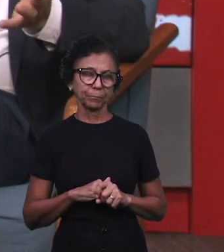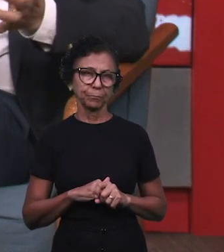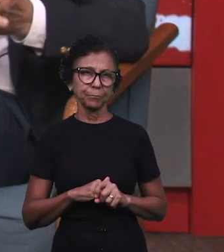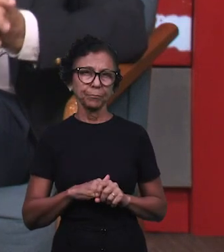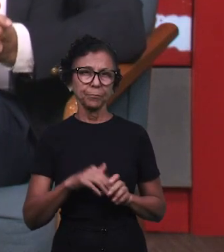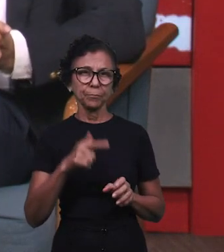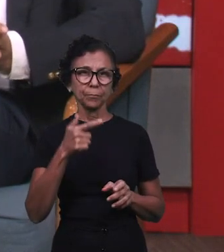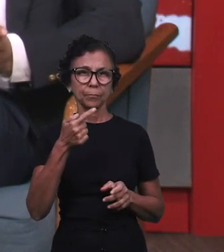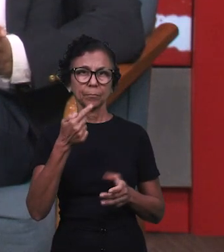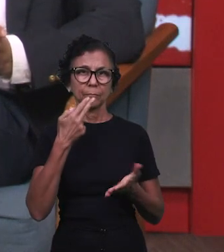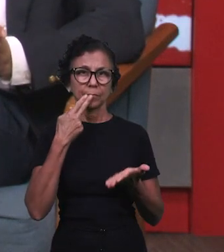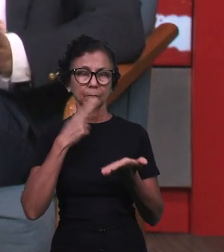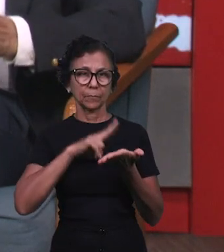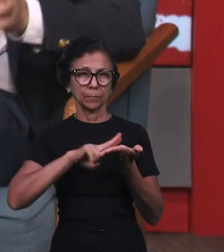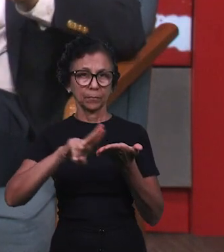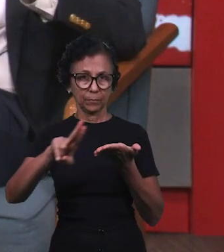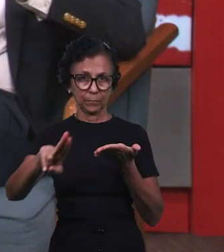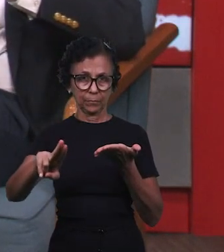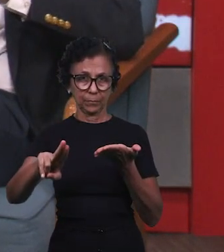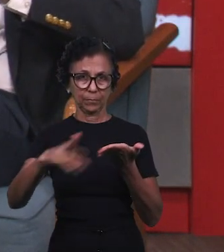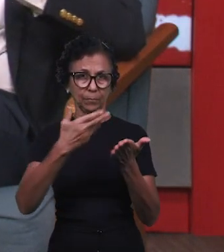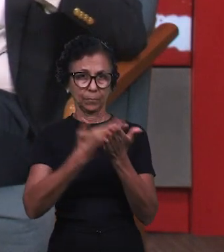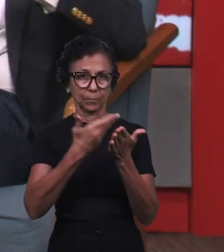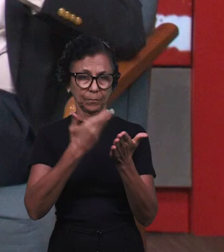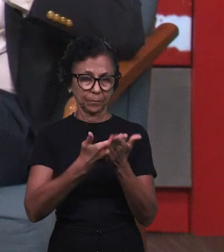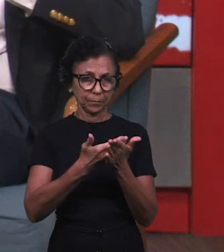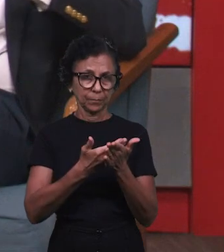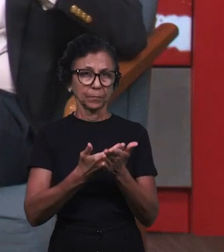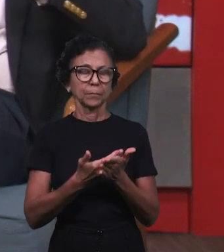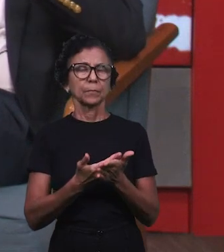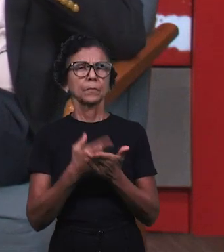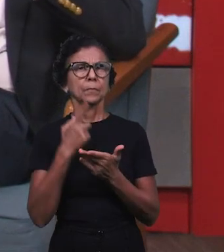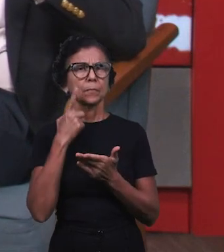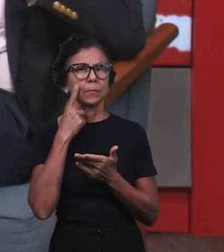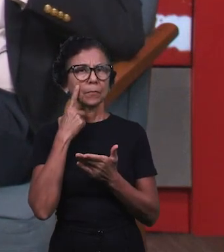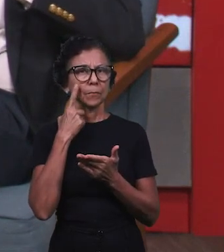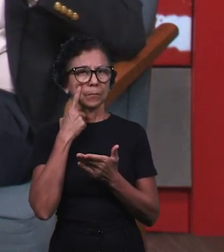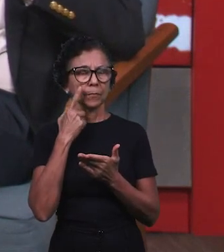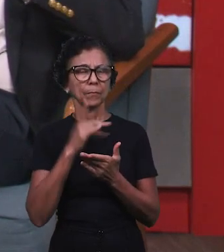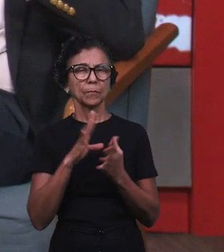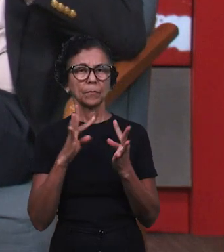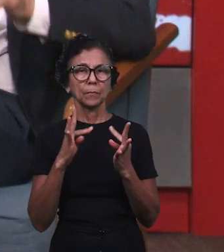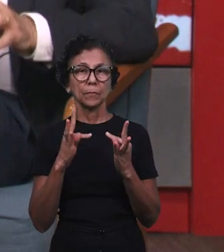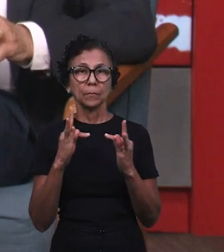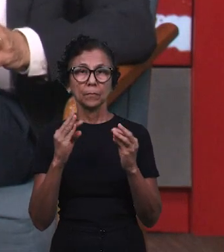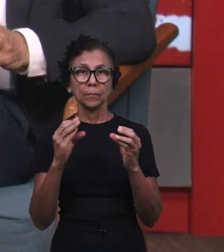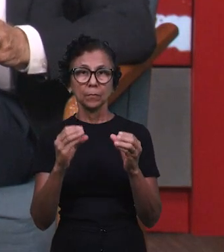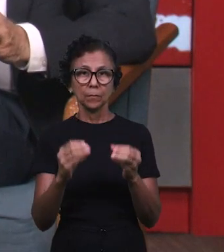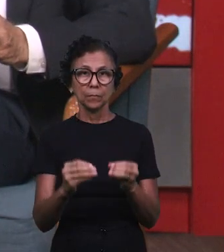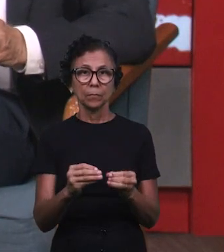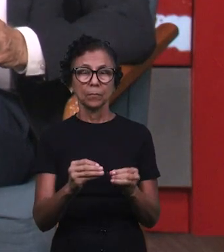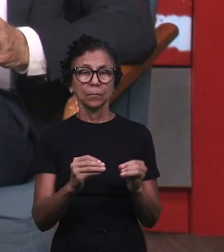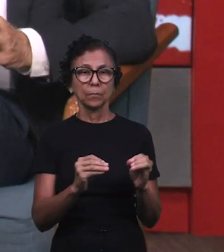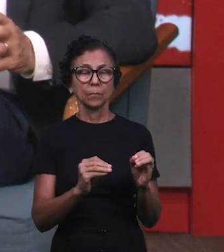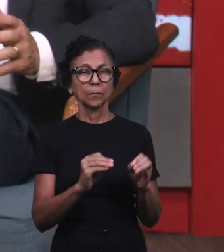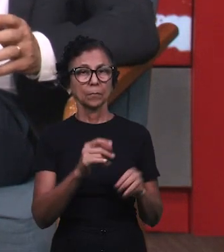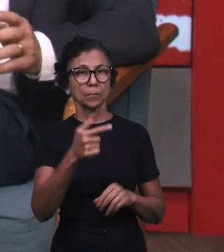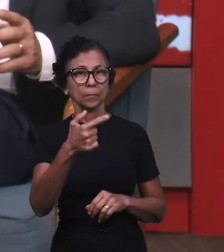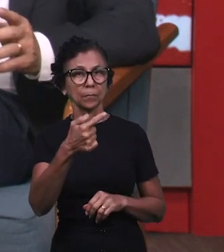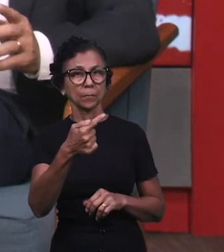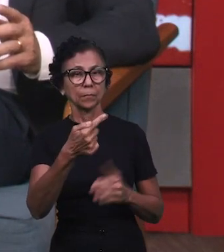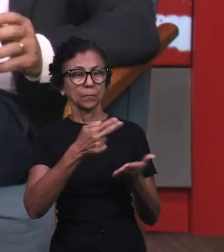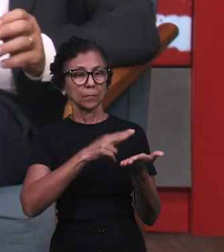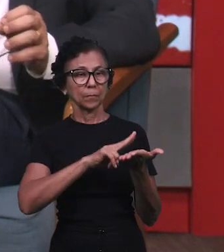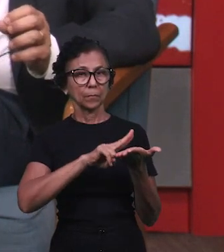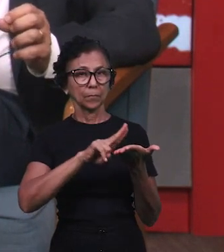as 7 cartas, vocês vão ver em todas as 7 cartas, no final